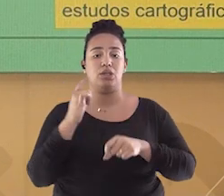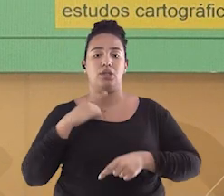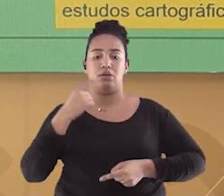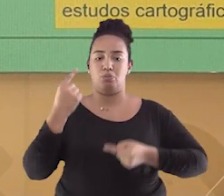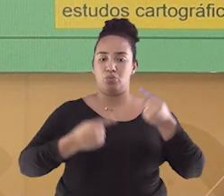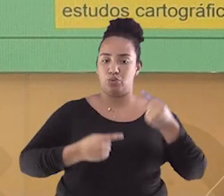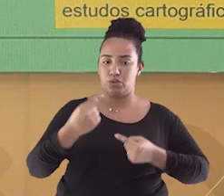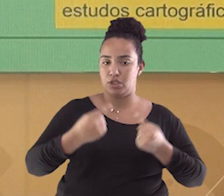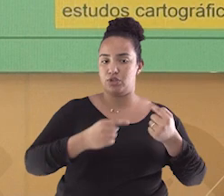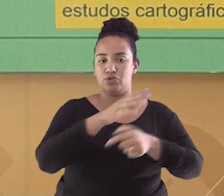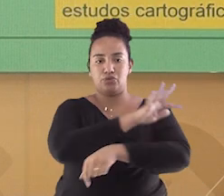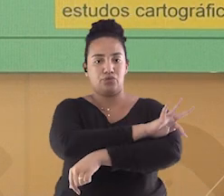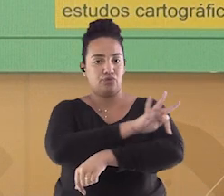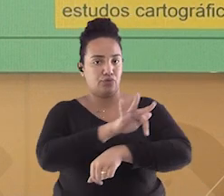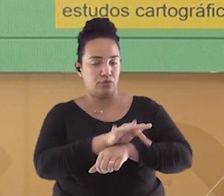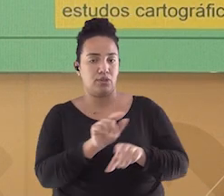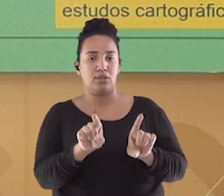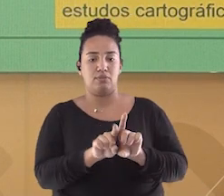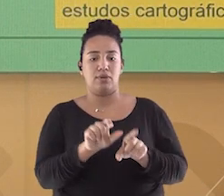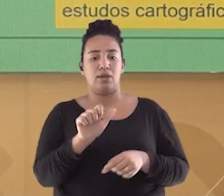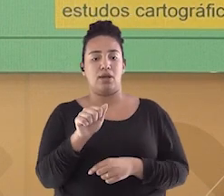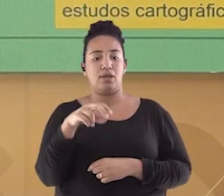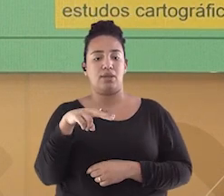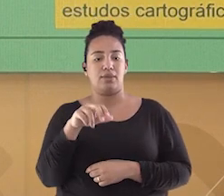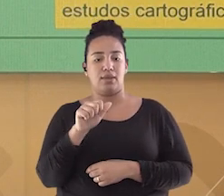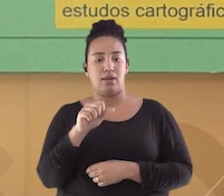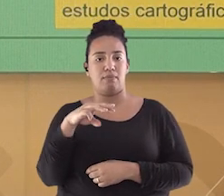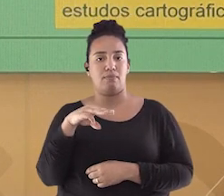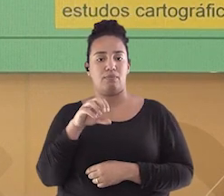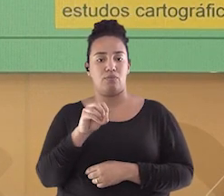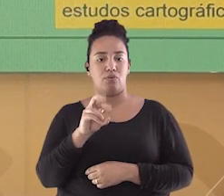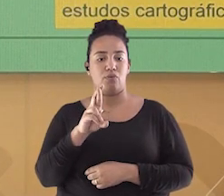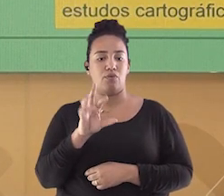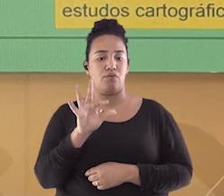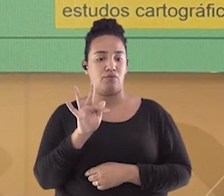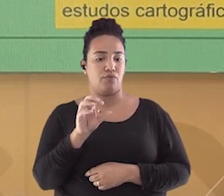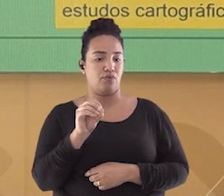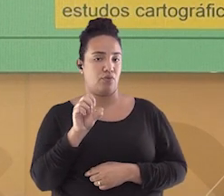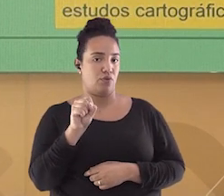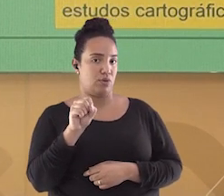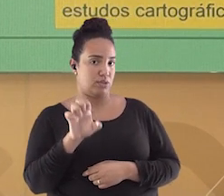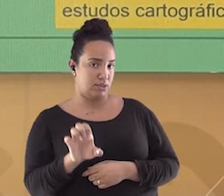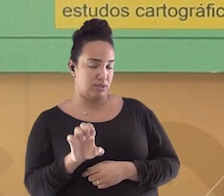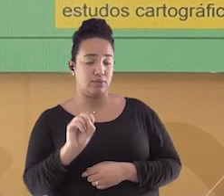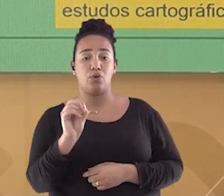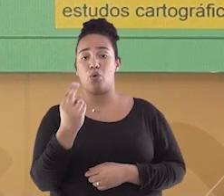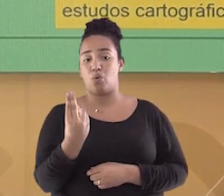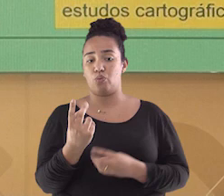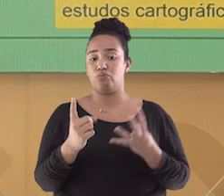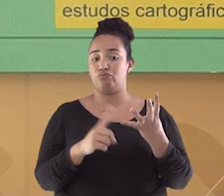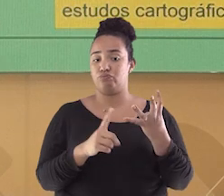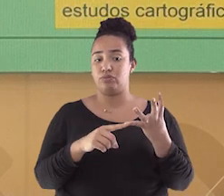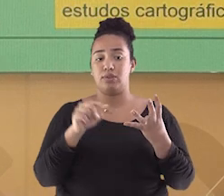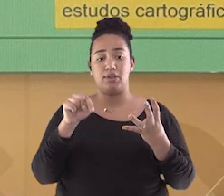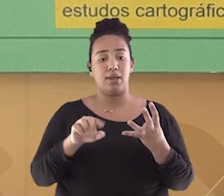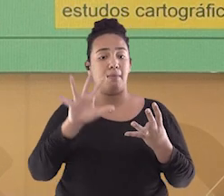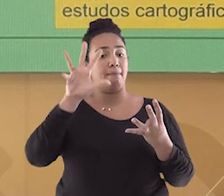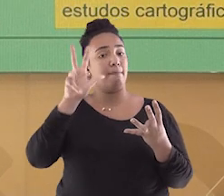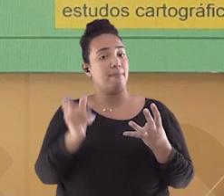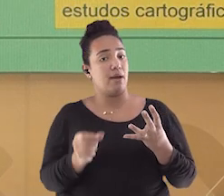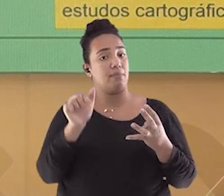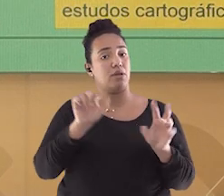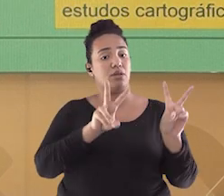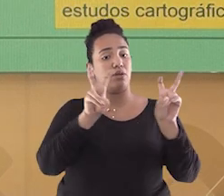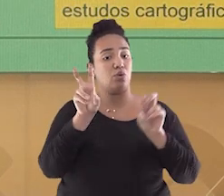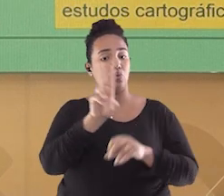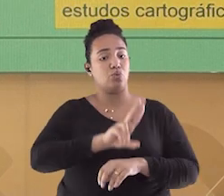em políticos, físicos e de anamorfose. Ou letra D. Mapas temáticos apenas são